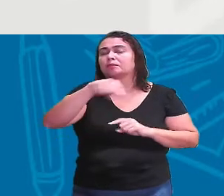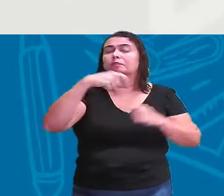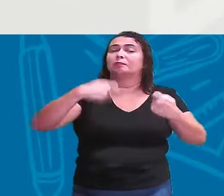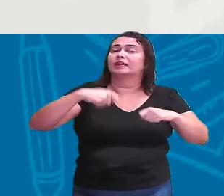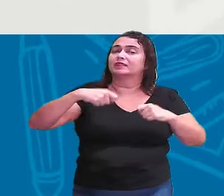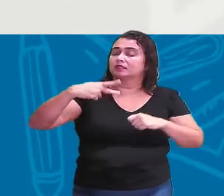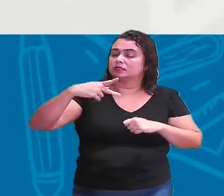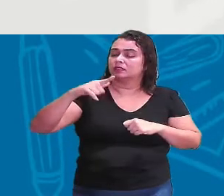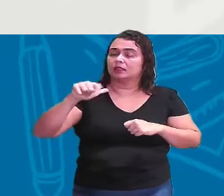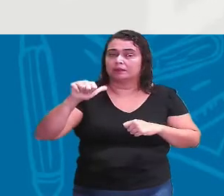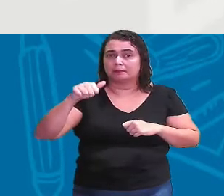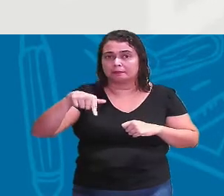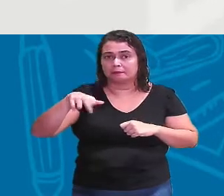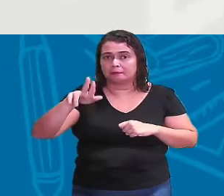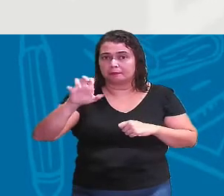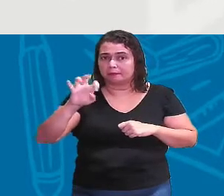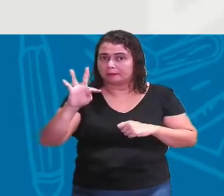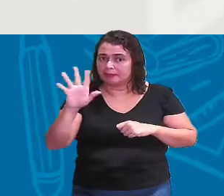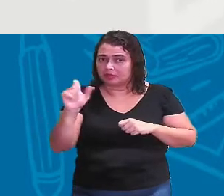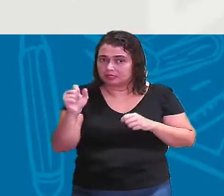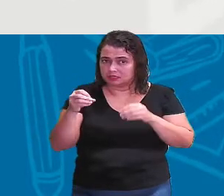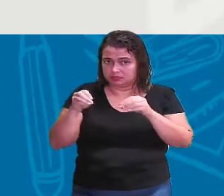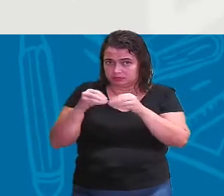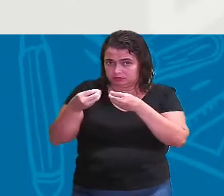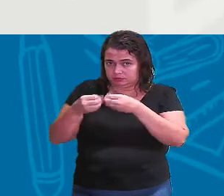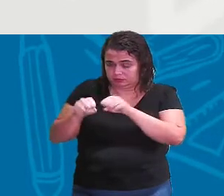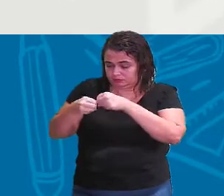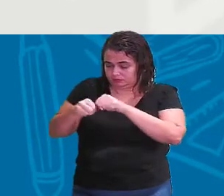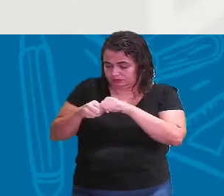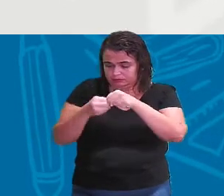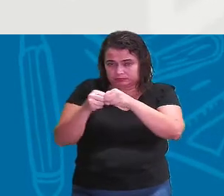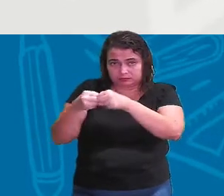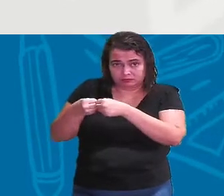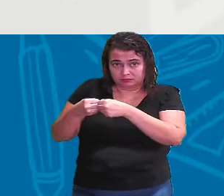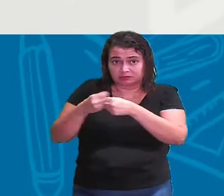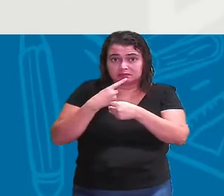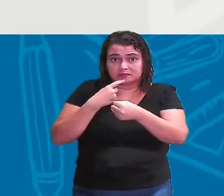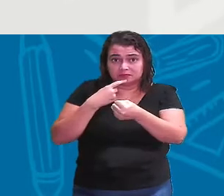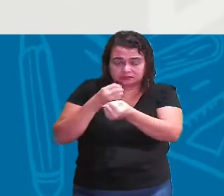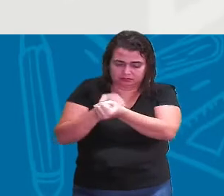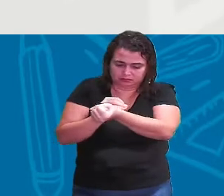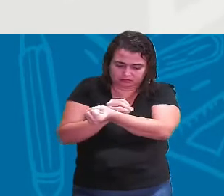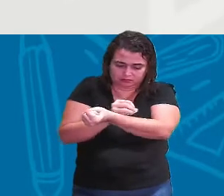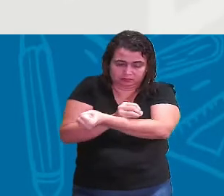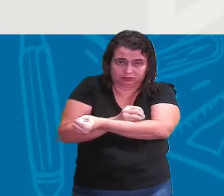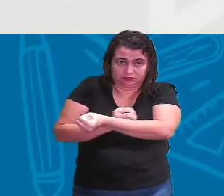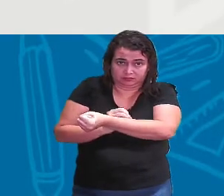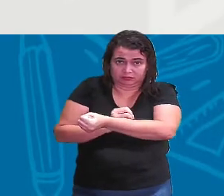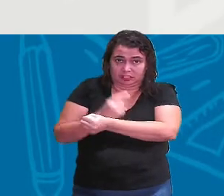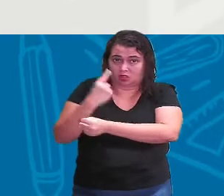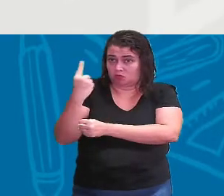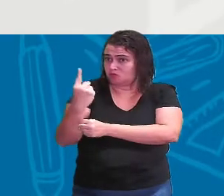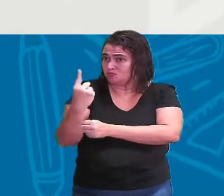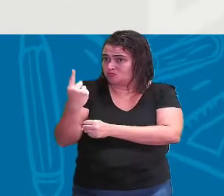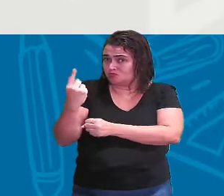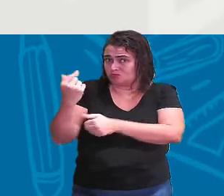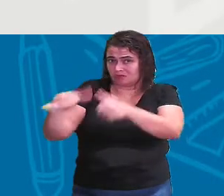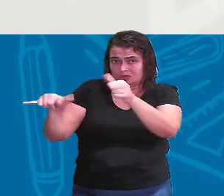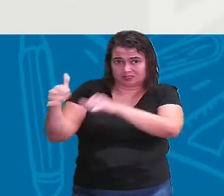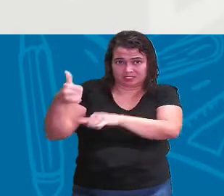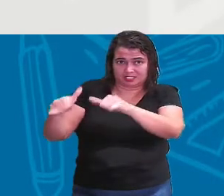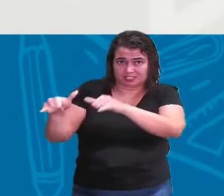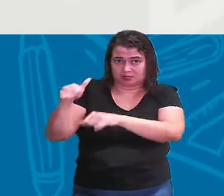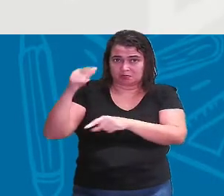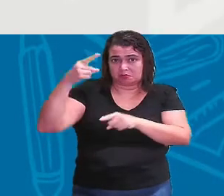poder promover o processo da cascata química da coagulação sanguínea e você tem um elemento químico que impede isso de